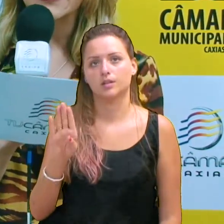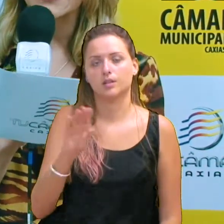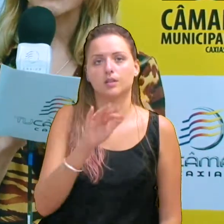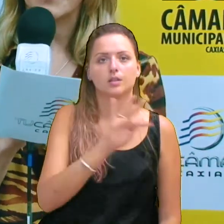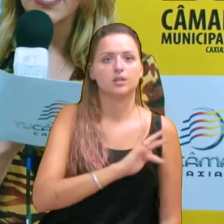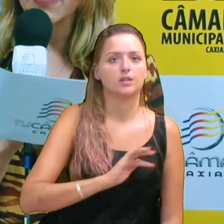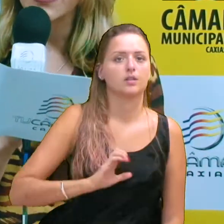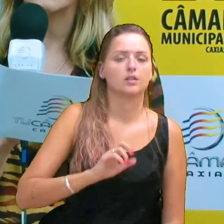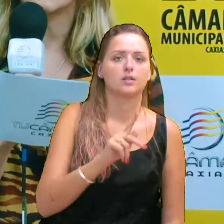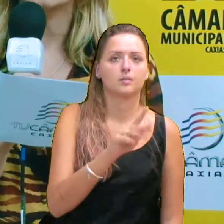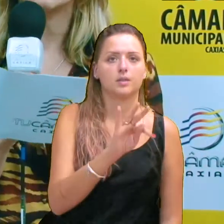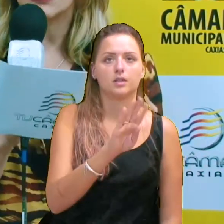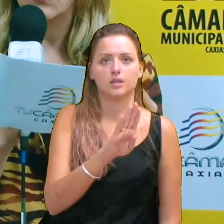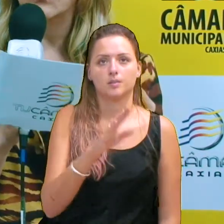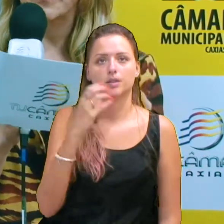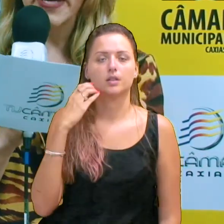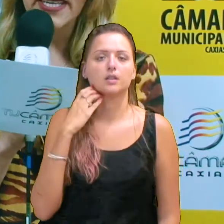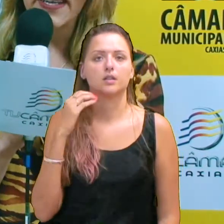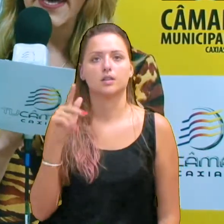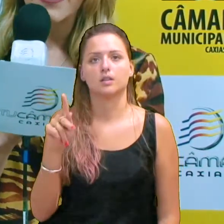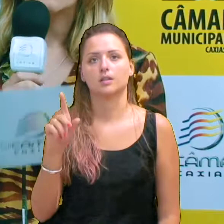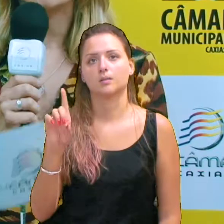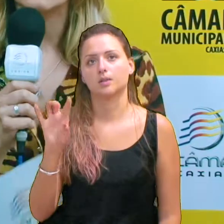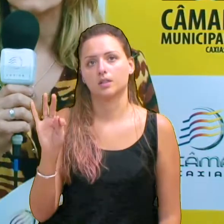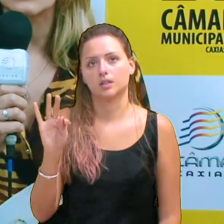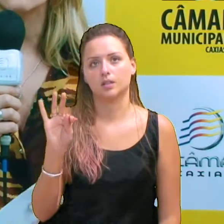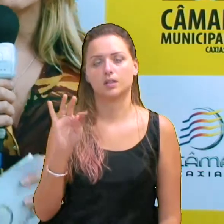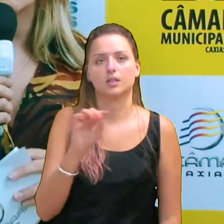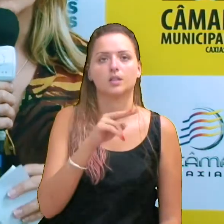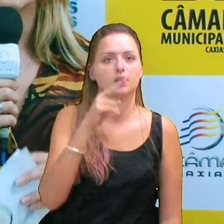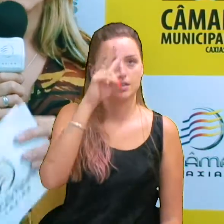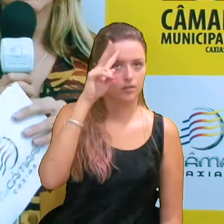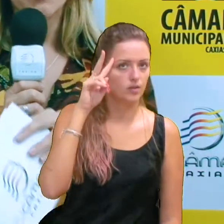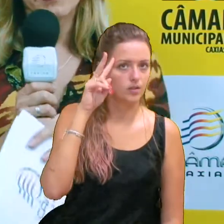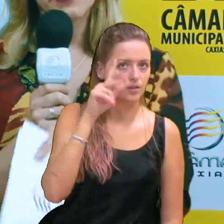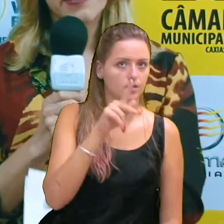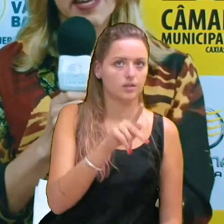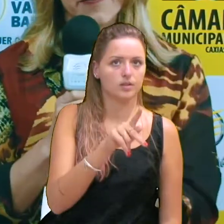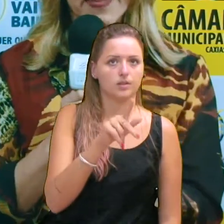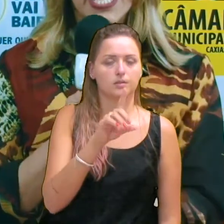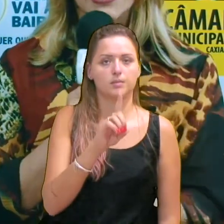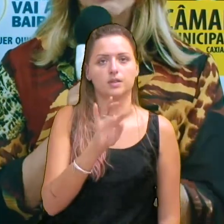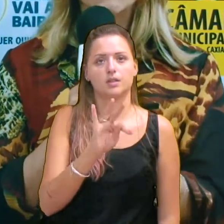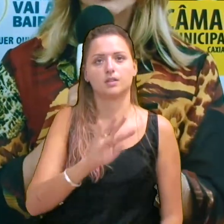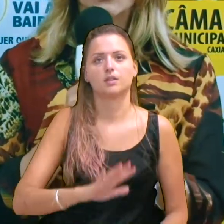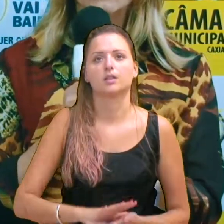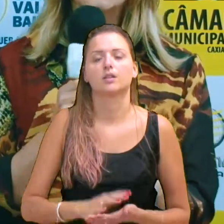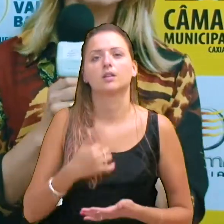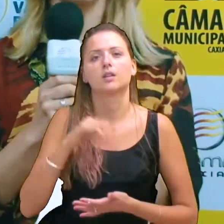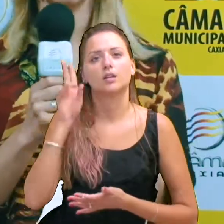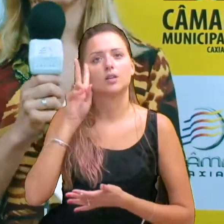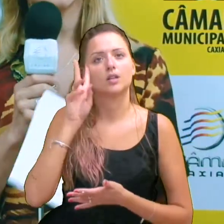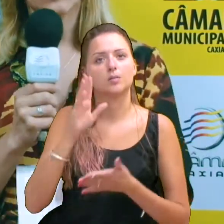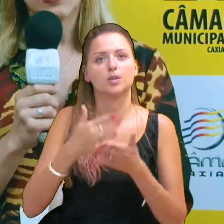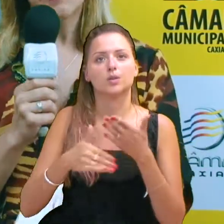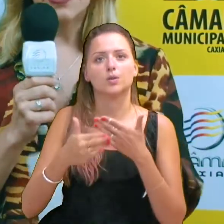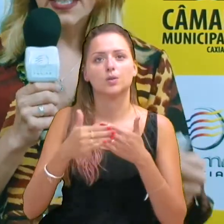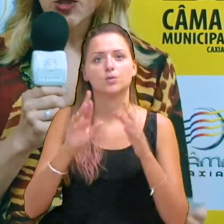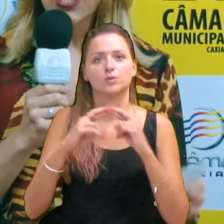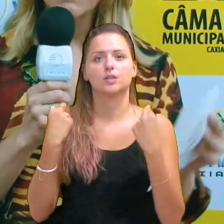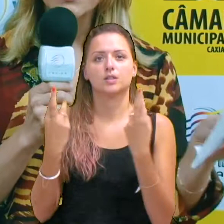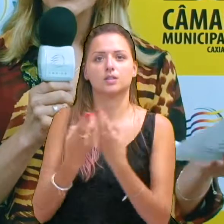Flávio Cassina, do PTB, Ricardo Danilus, do PDT e Velocino, o ex, do PDT. Eu lembro a todos que as